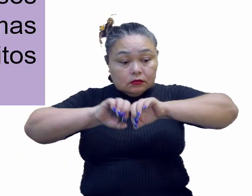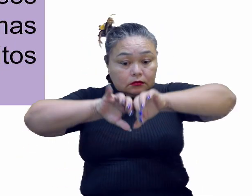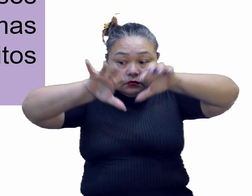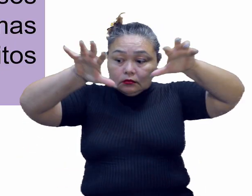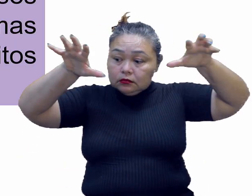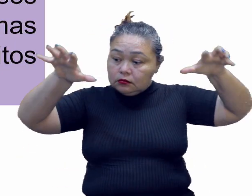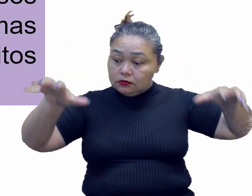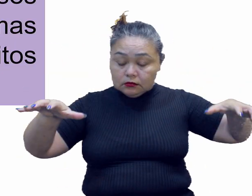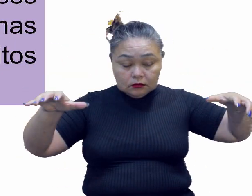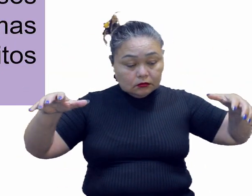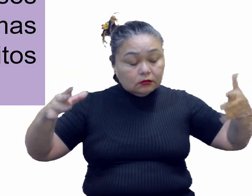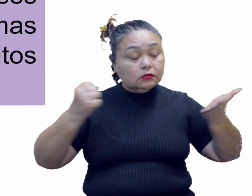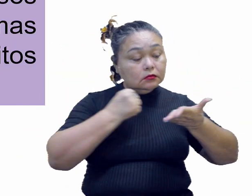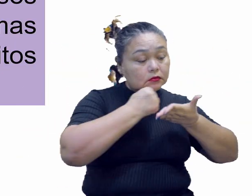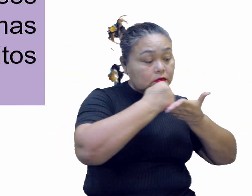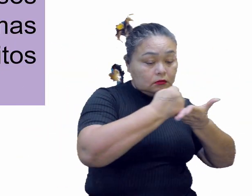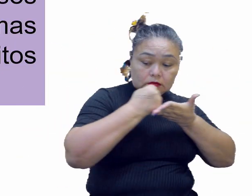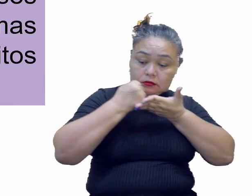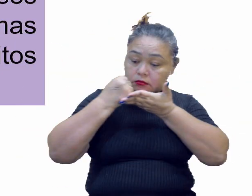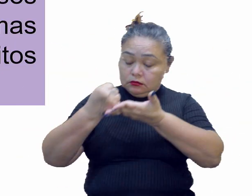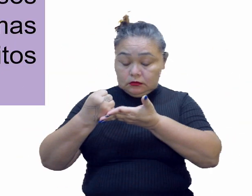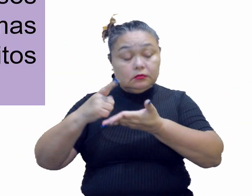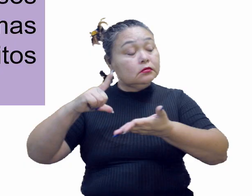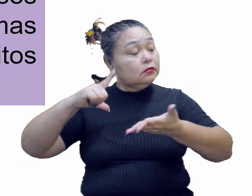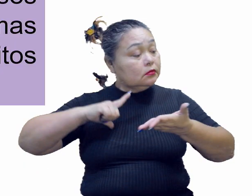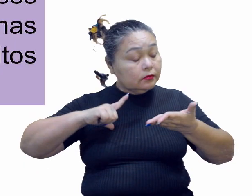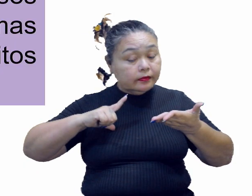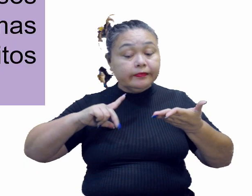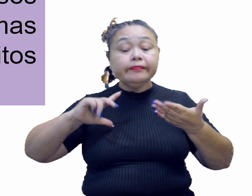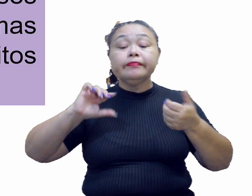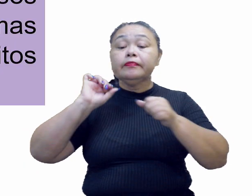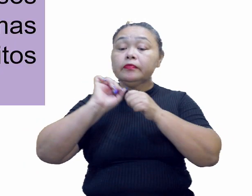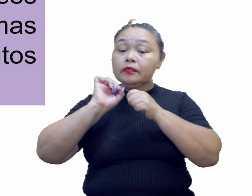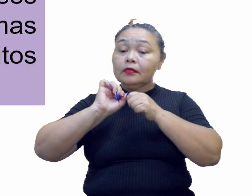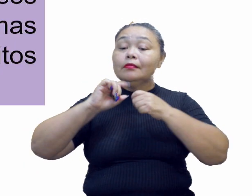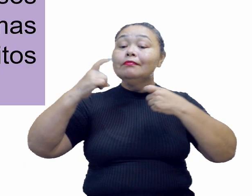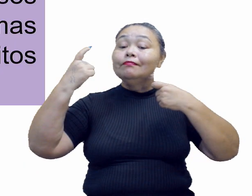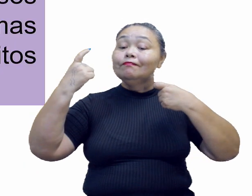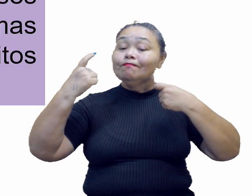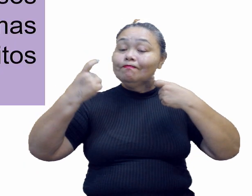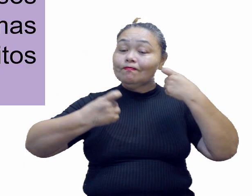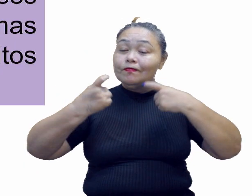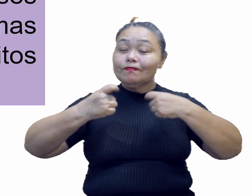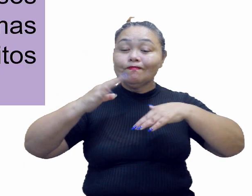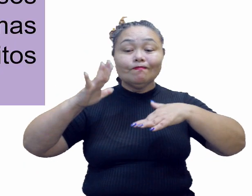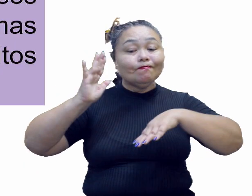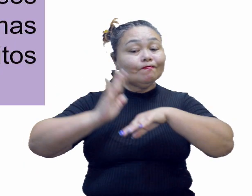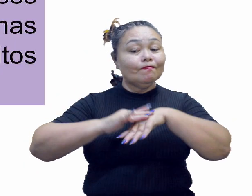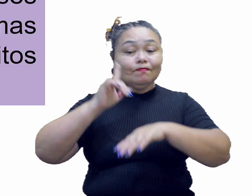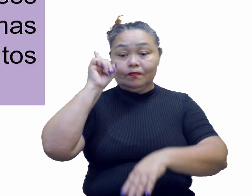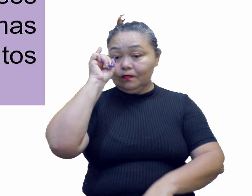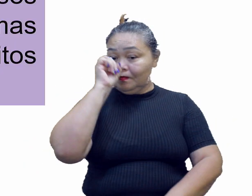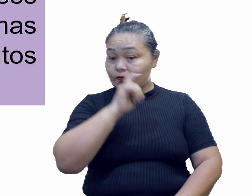território. Isso transformou algumas guerras de independência em conflitos ainda mais